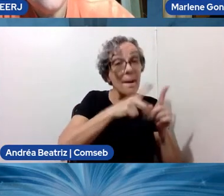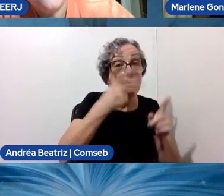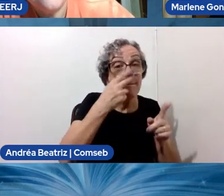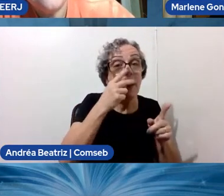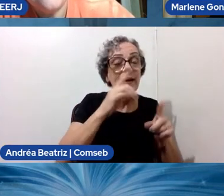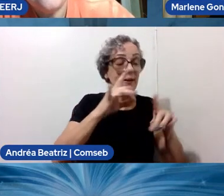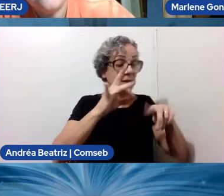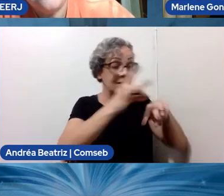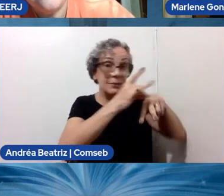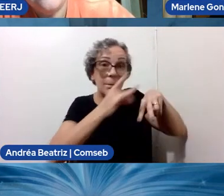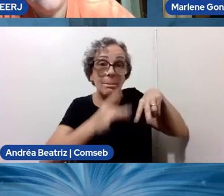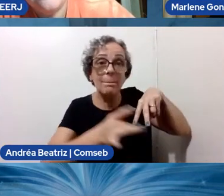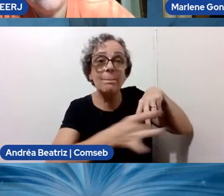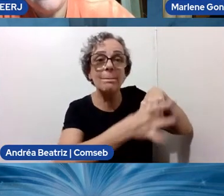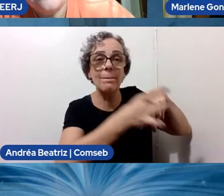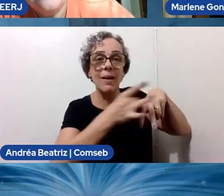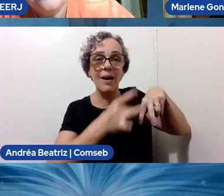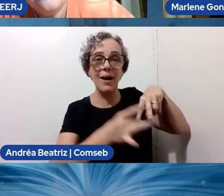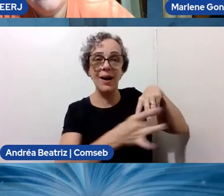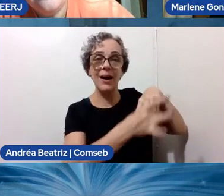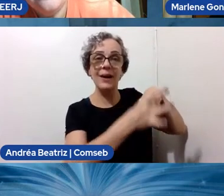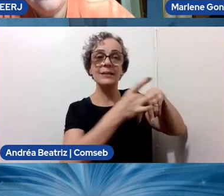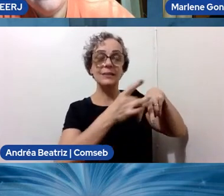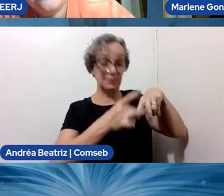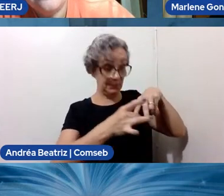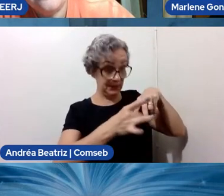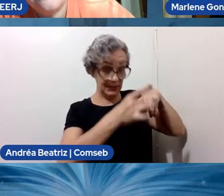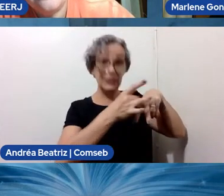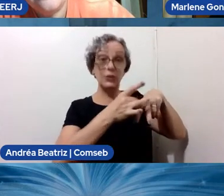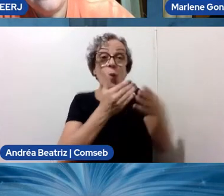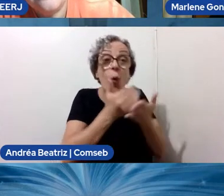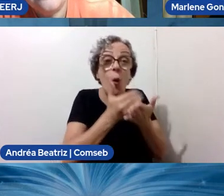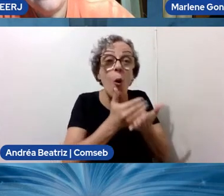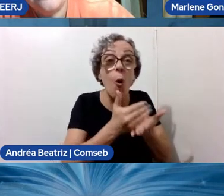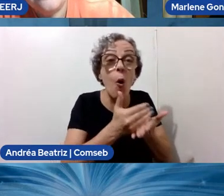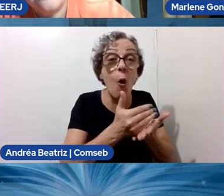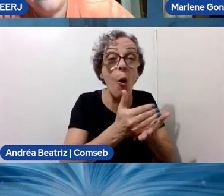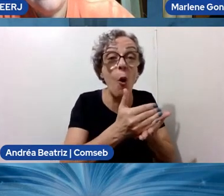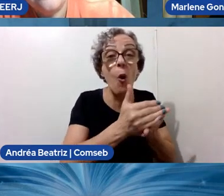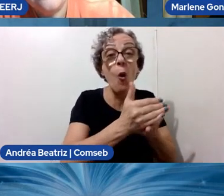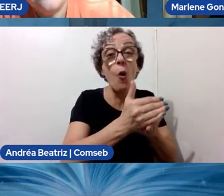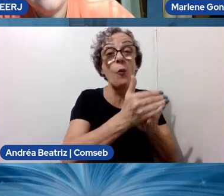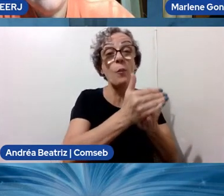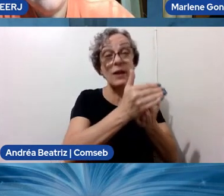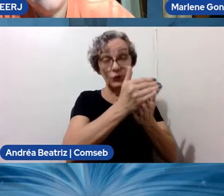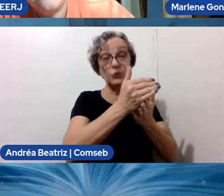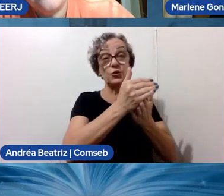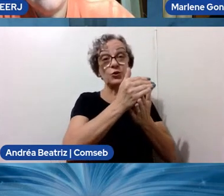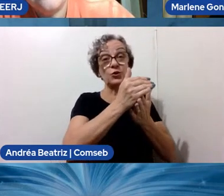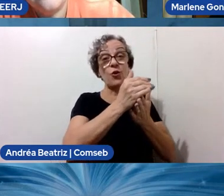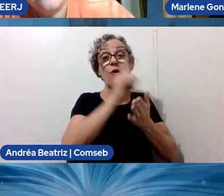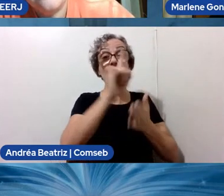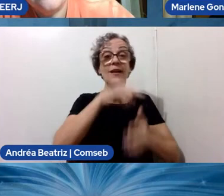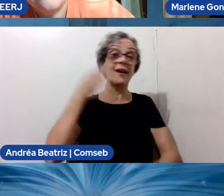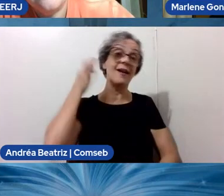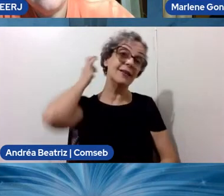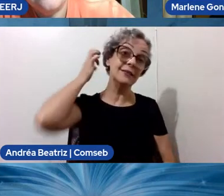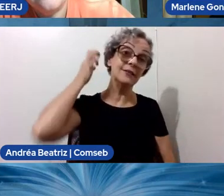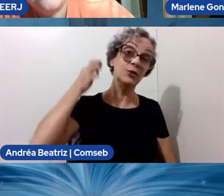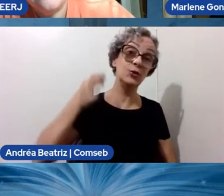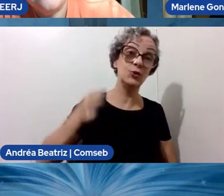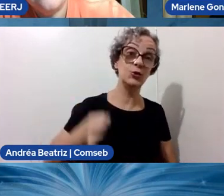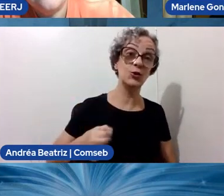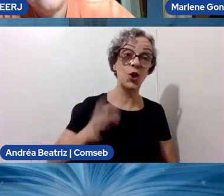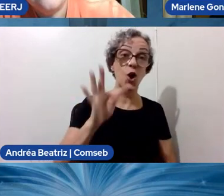o espírito, que foi incorporando. E no homem, é justamente nesse tronco encefálico que se encontra esse cérebro primitivo.